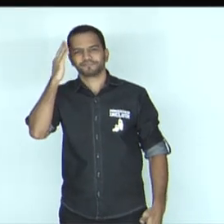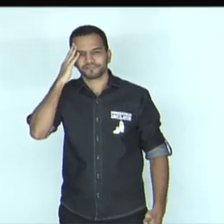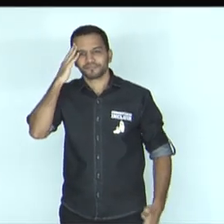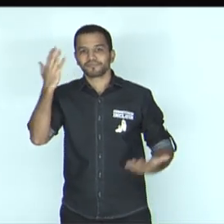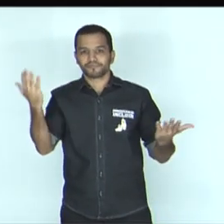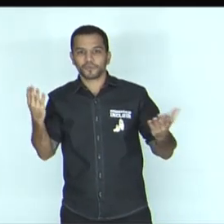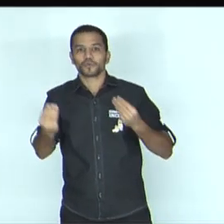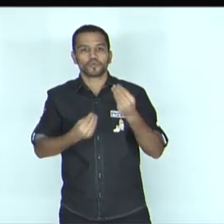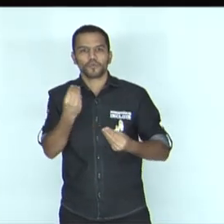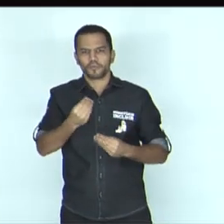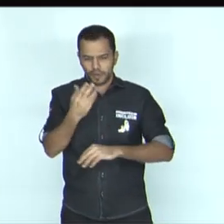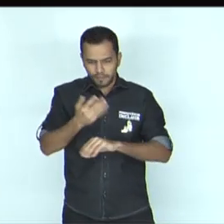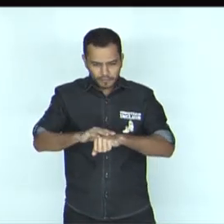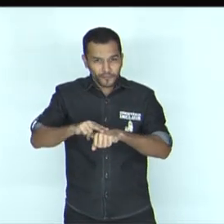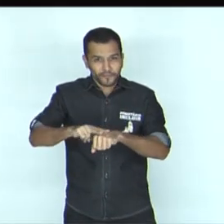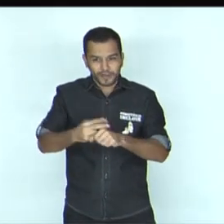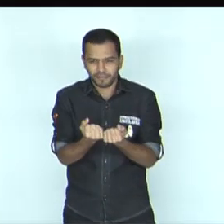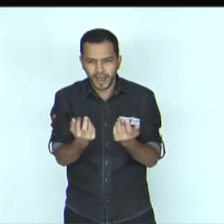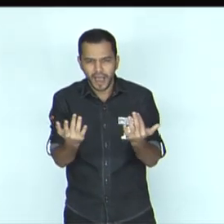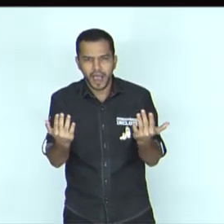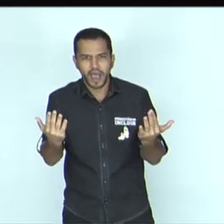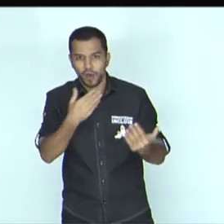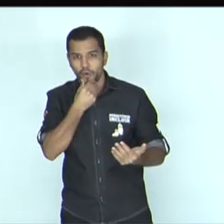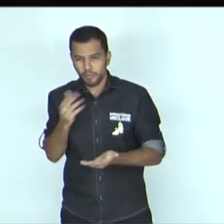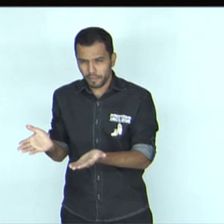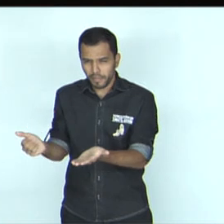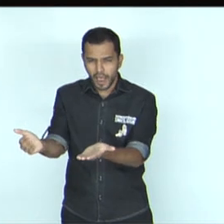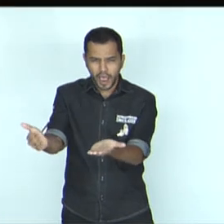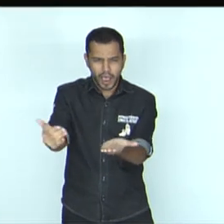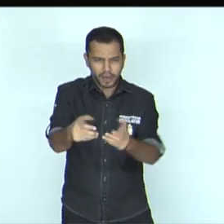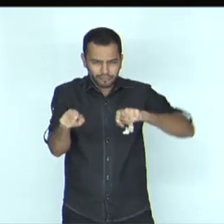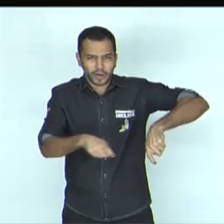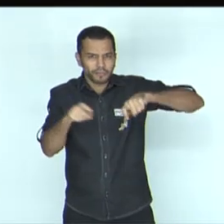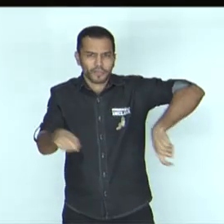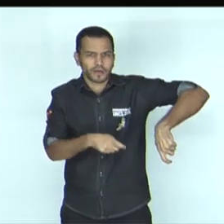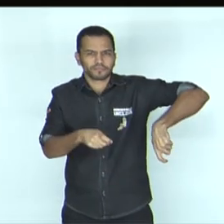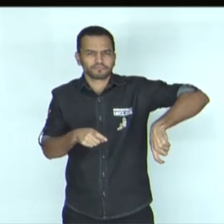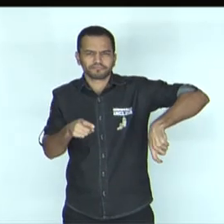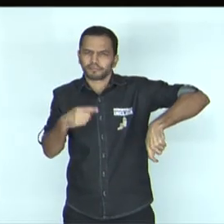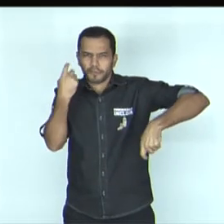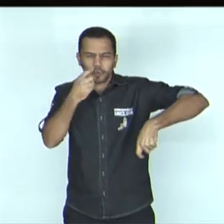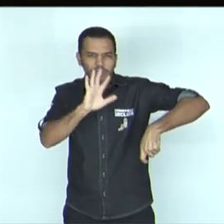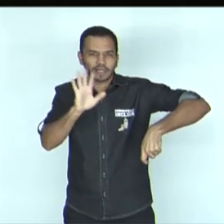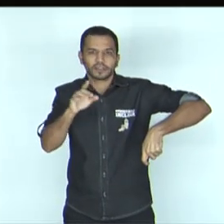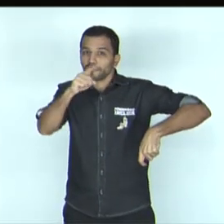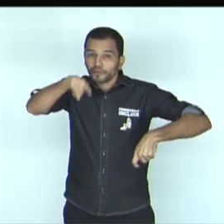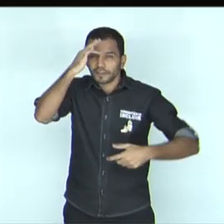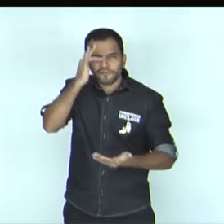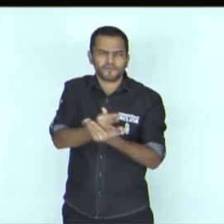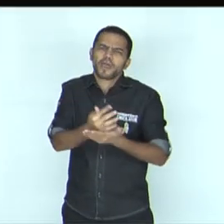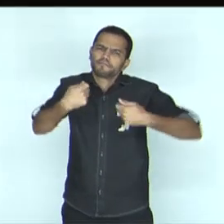no fogo, não vestirá muito mais a vocês, homens de pequena fé. Portanto, não